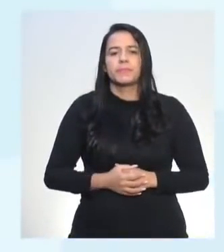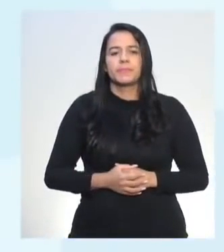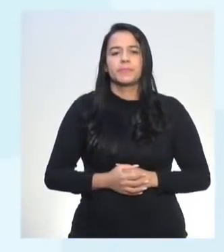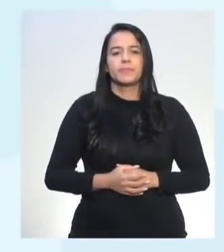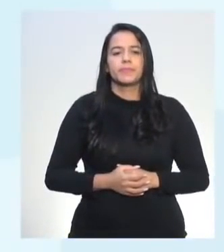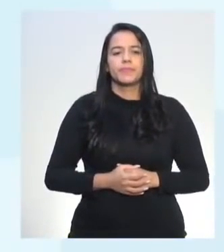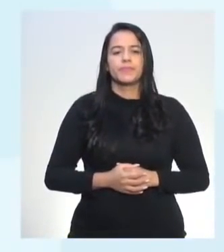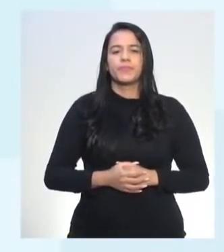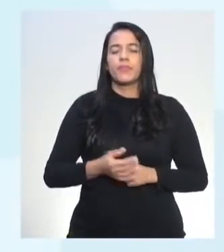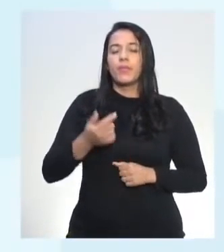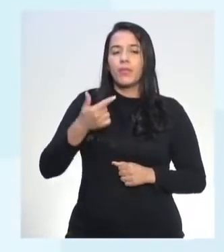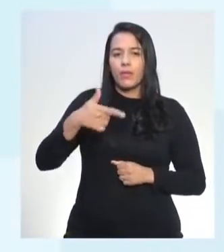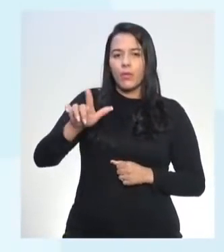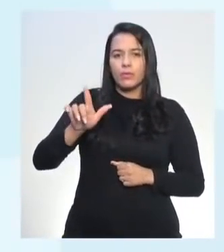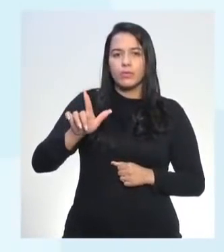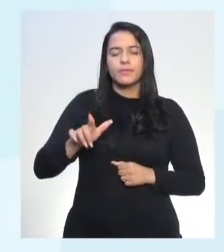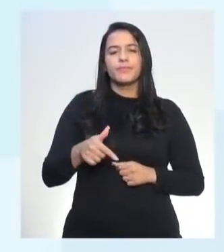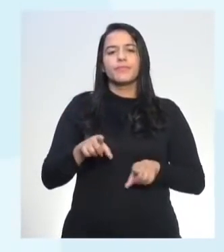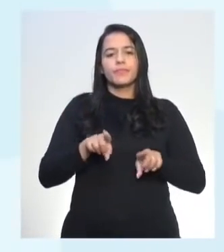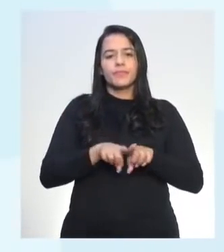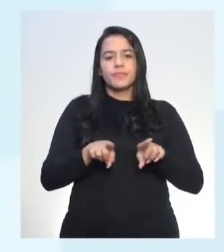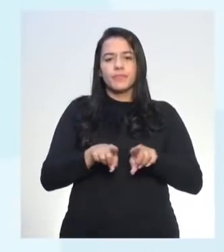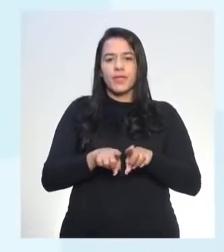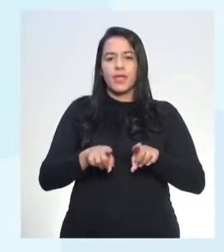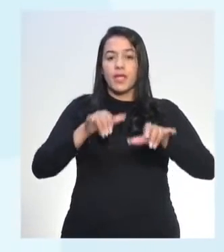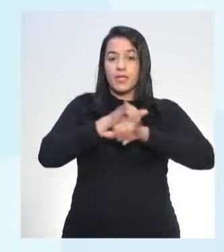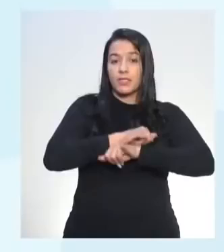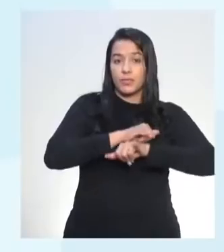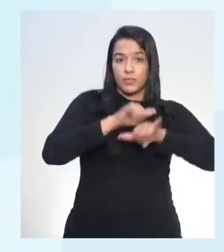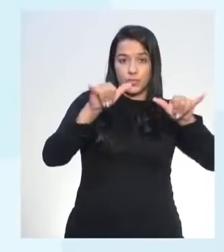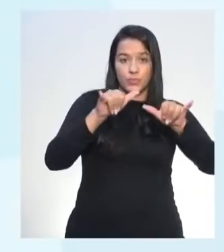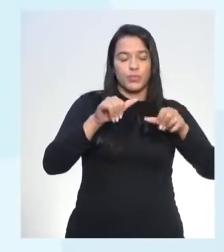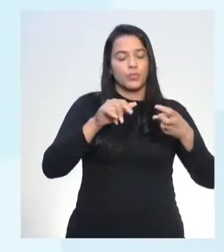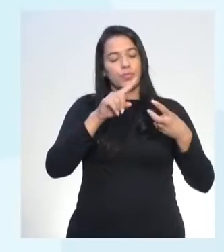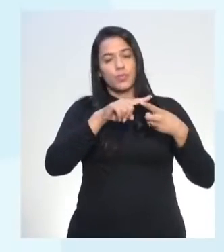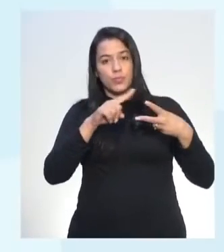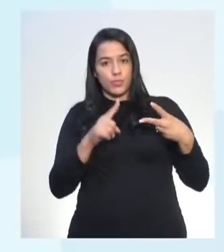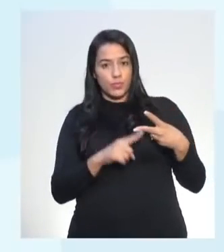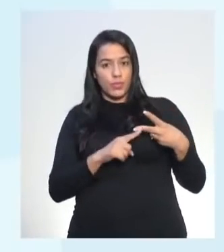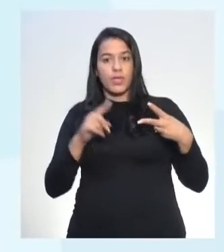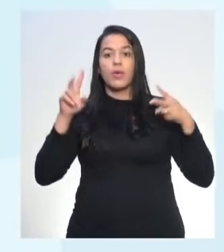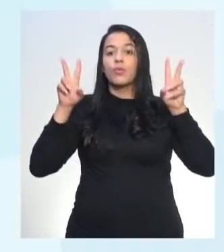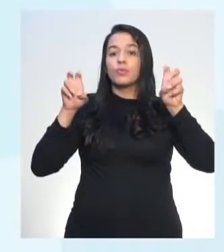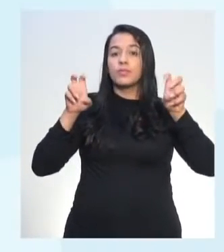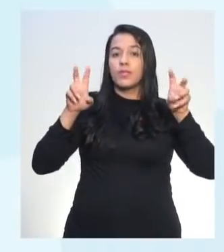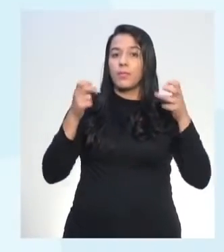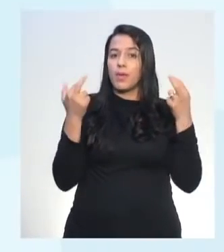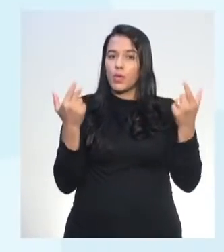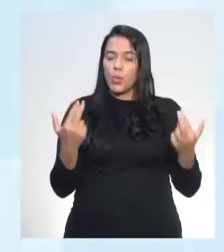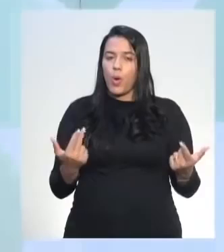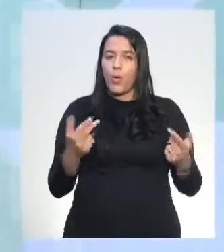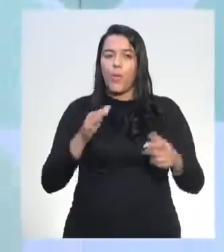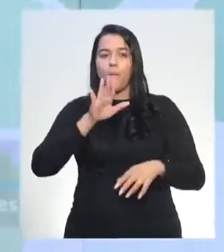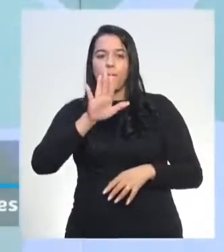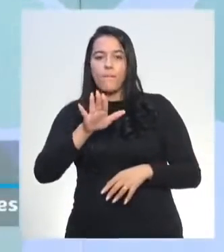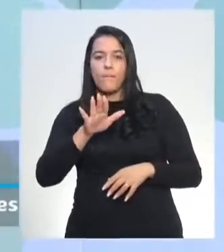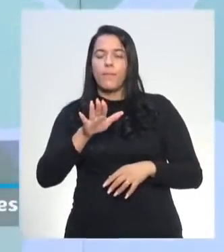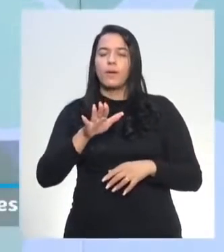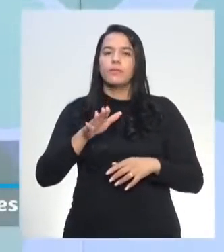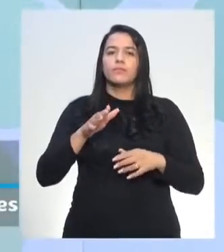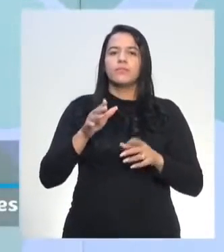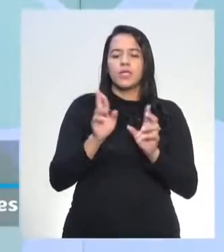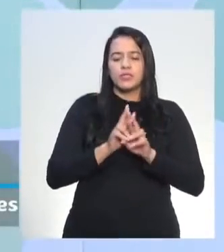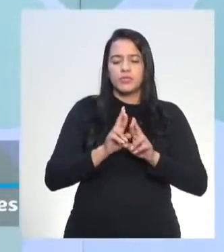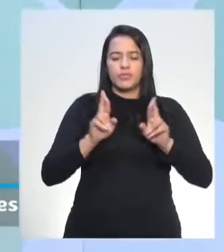As duas notícias abordam o mesmo tema. Qual é a diferença de linguagem entre as duas? Então, tivemos duas